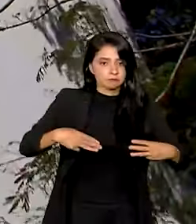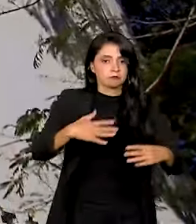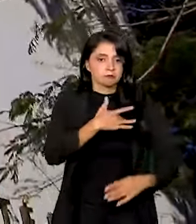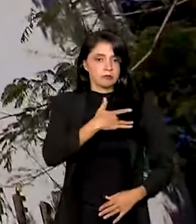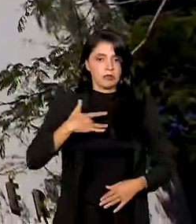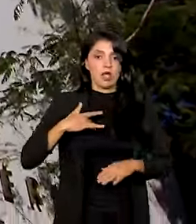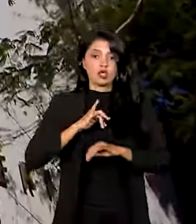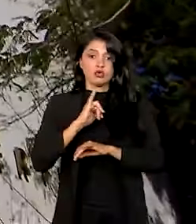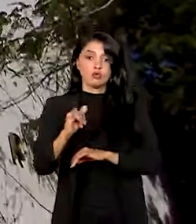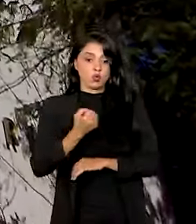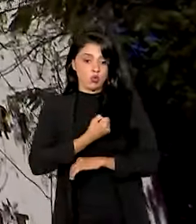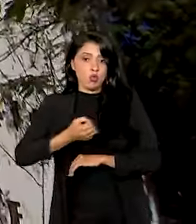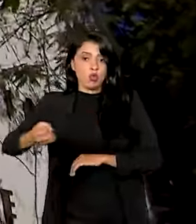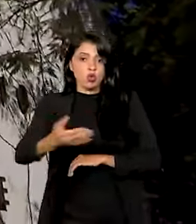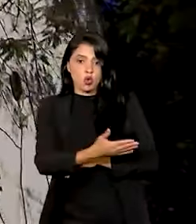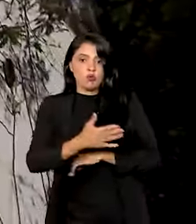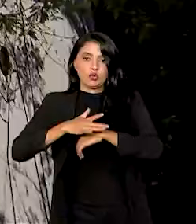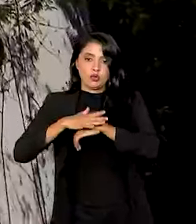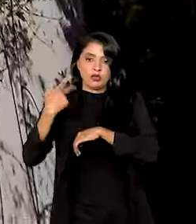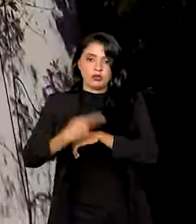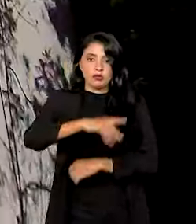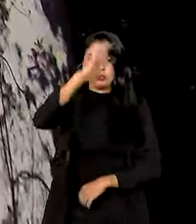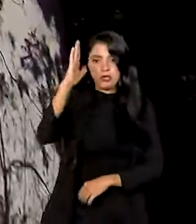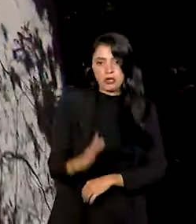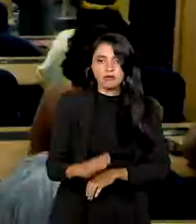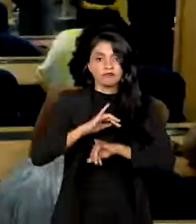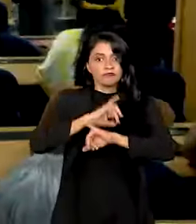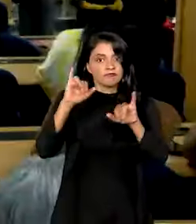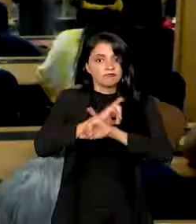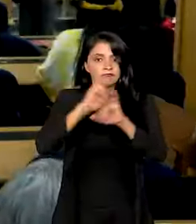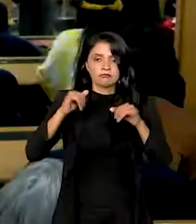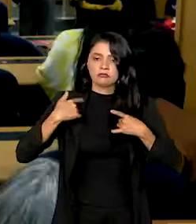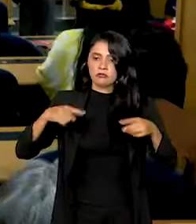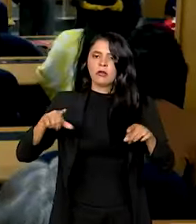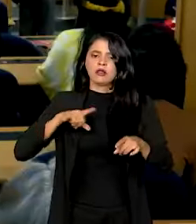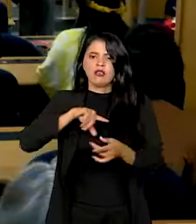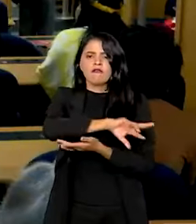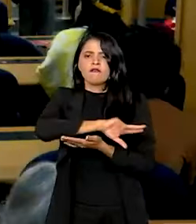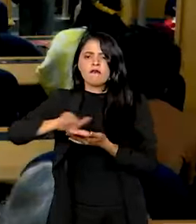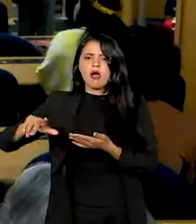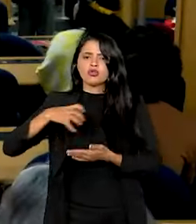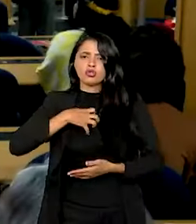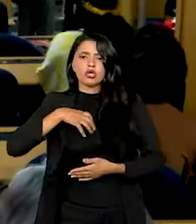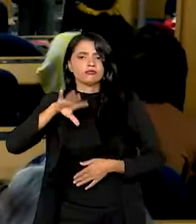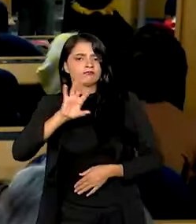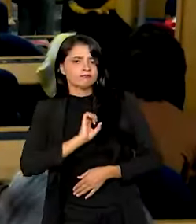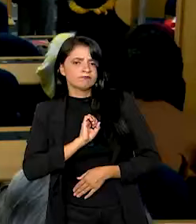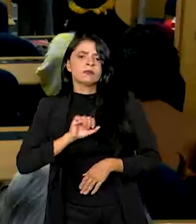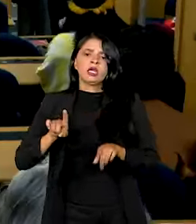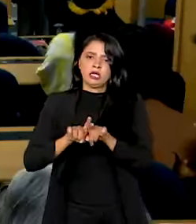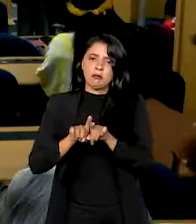Saúde divulgou os novos números da epidemia no Brasil e lançou a campanha Existem vários jeitos de amar e vários